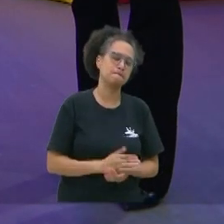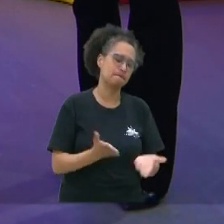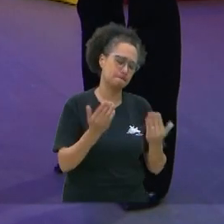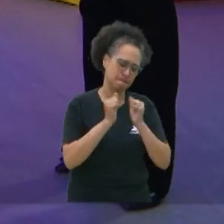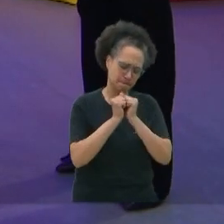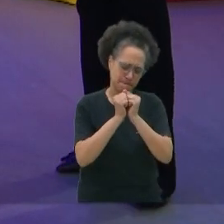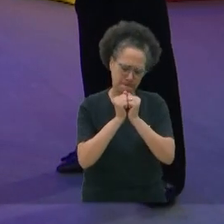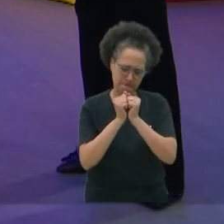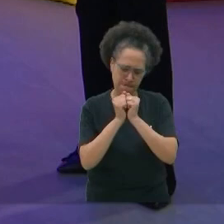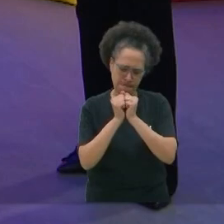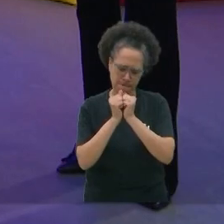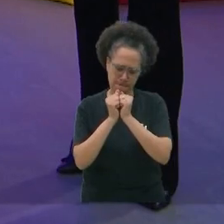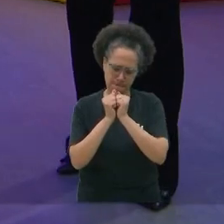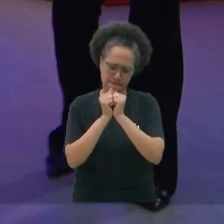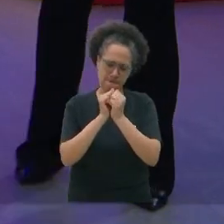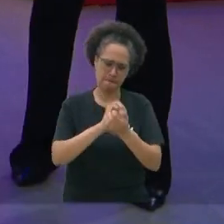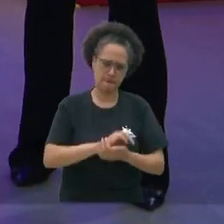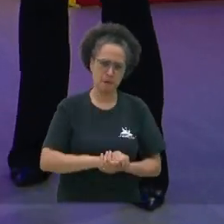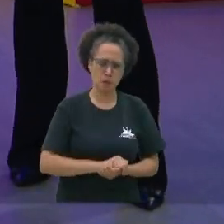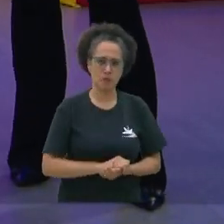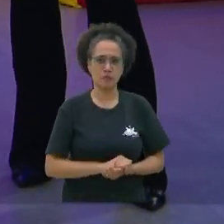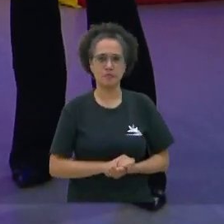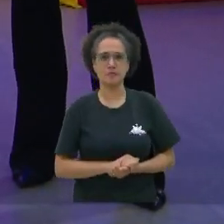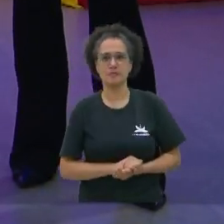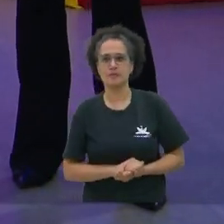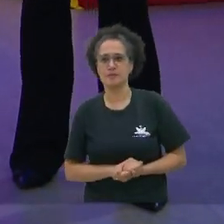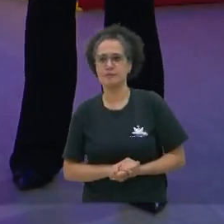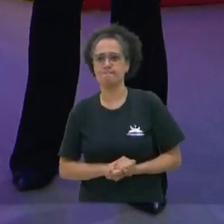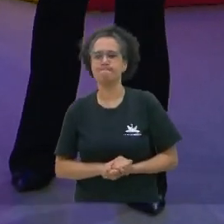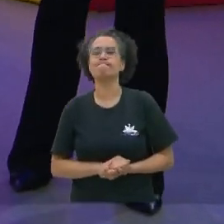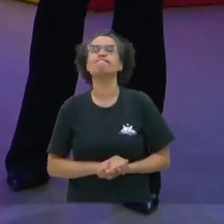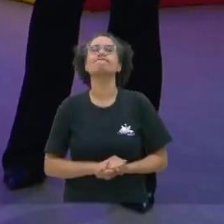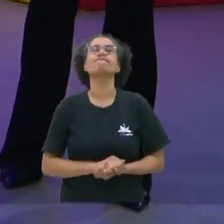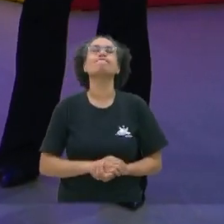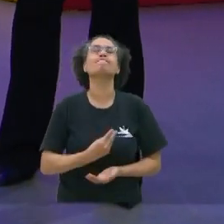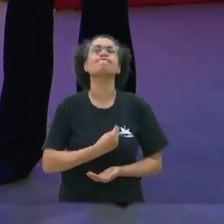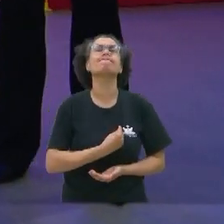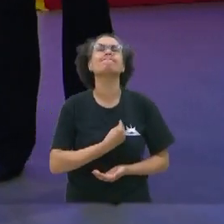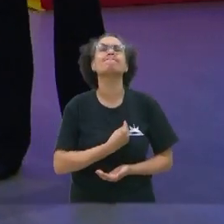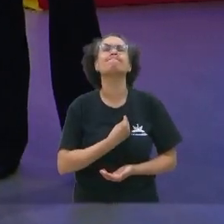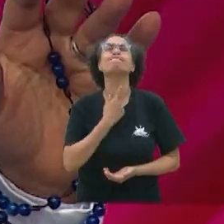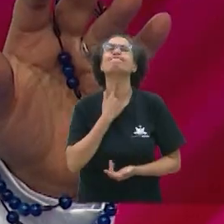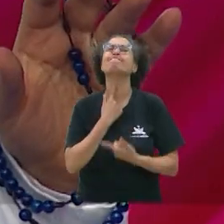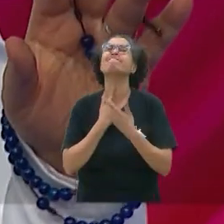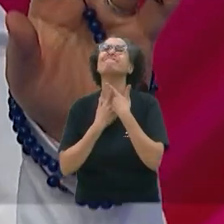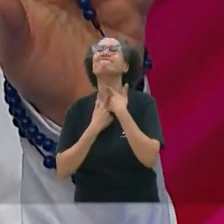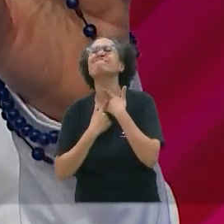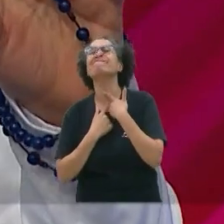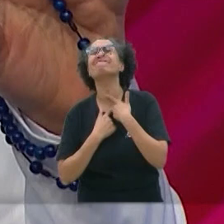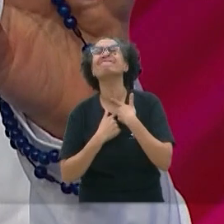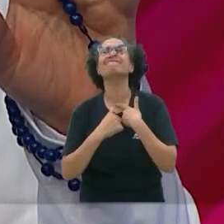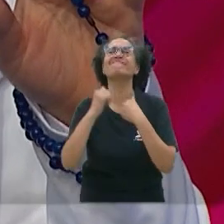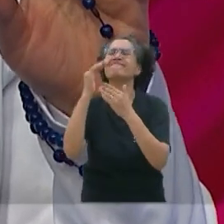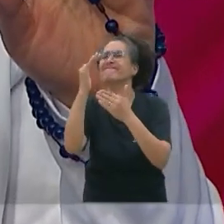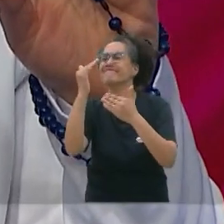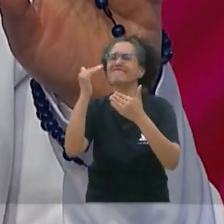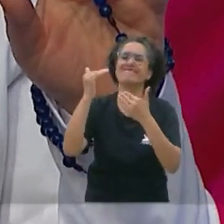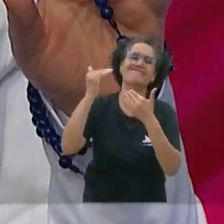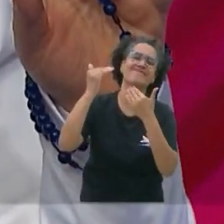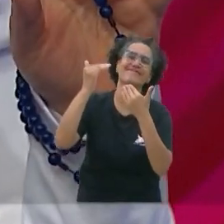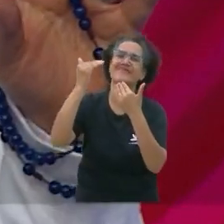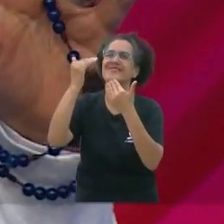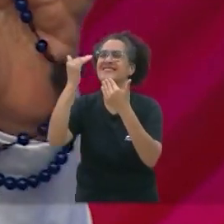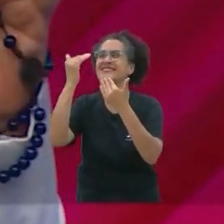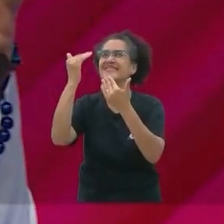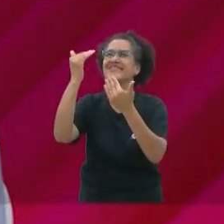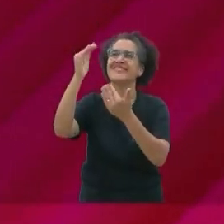o Espírito Santo de Deus. Minha alma tem sede de ti, ó